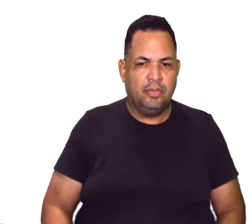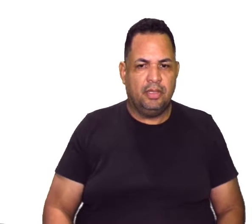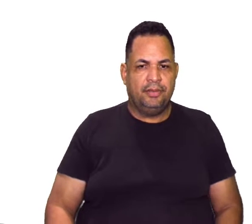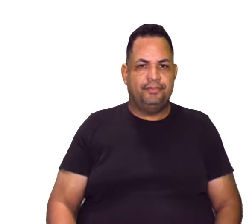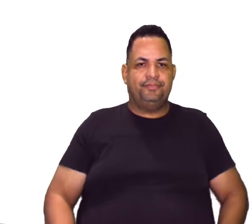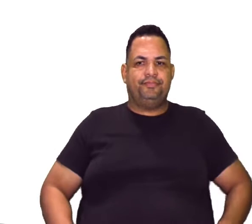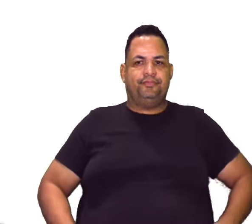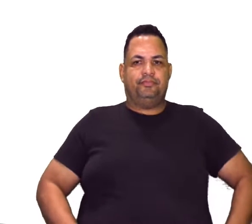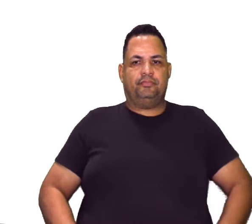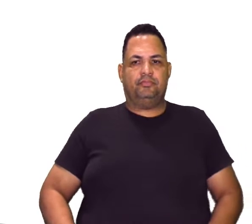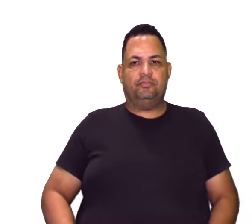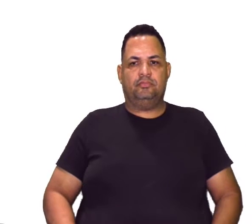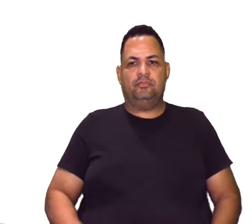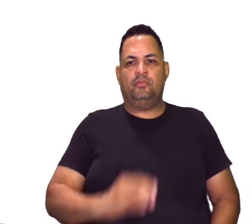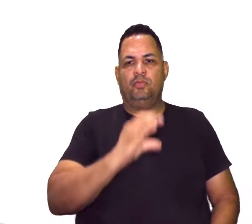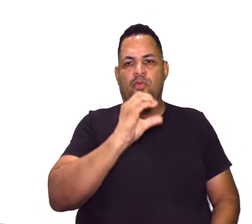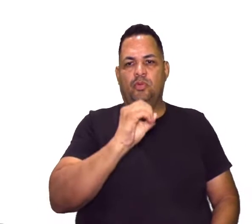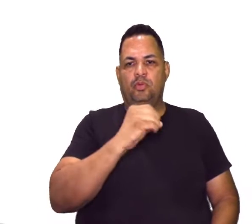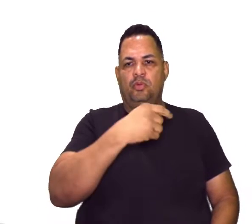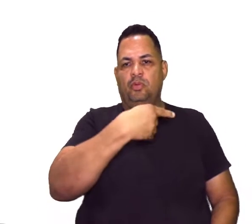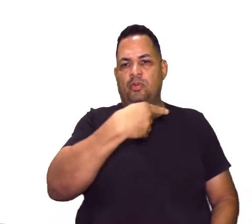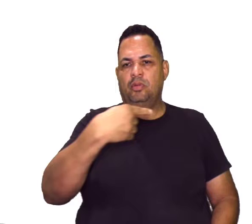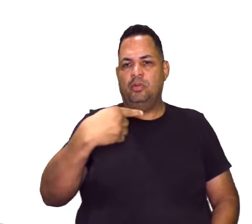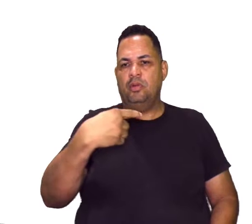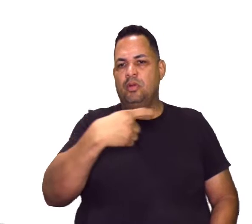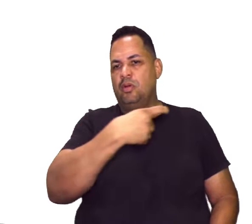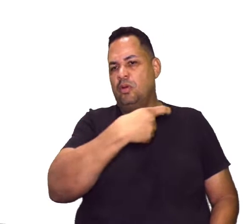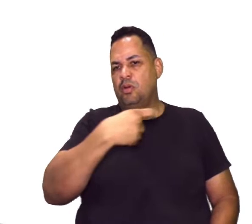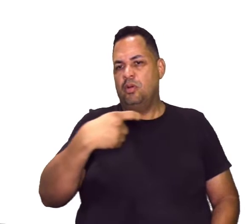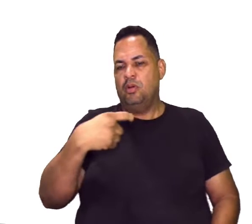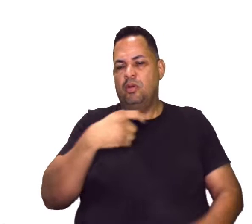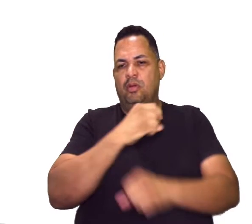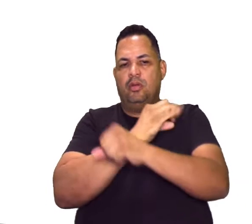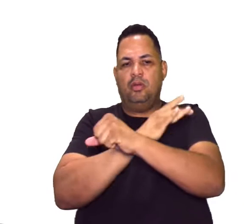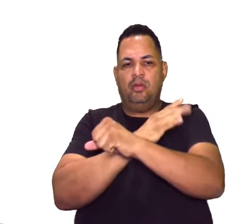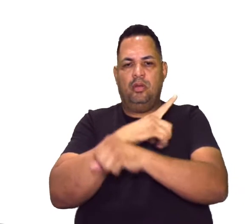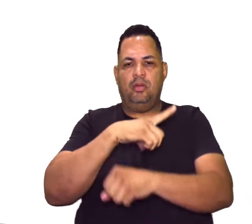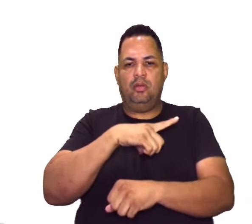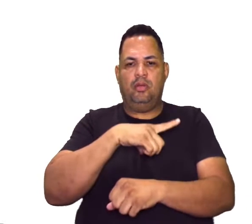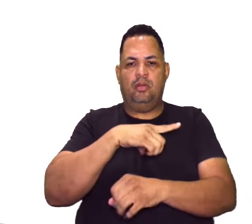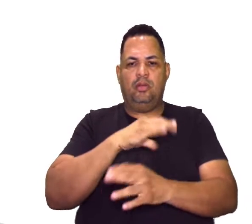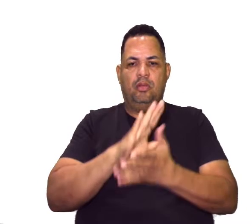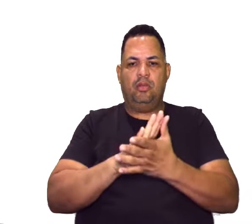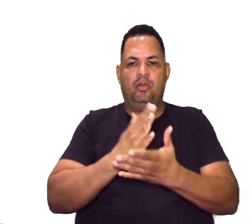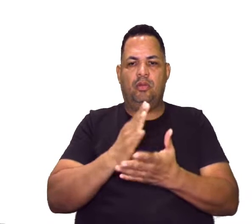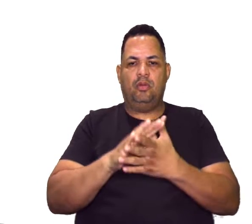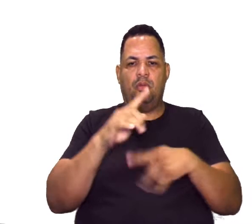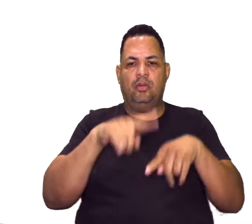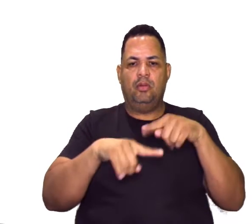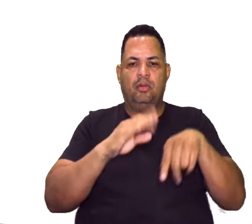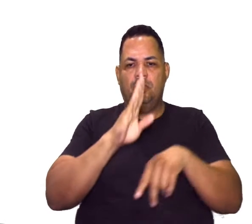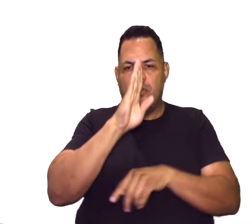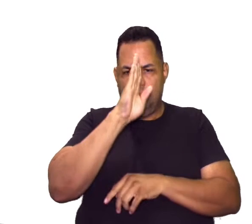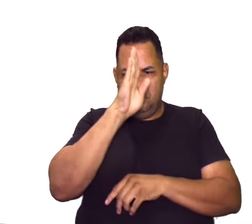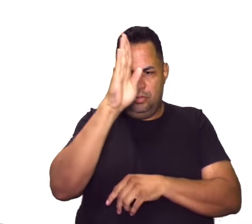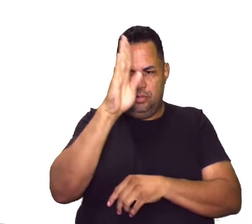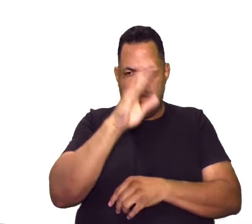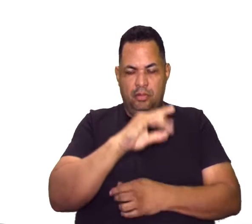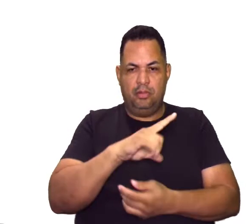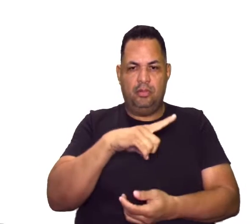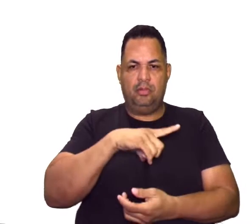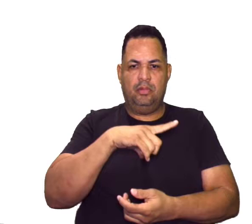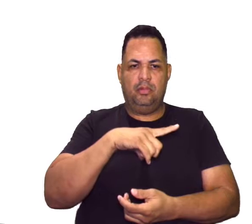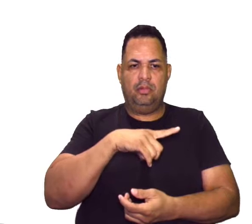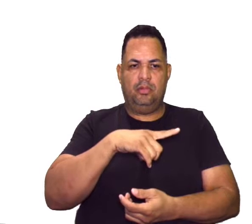vamos ter 2 elementos químicos, nós passaremos a ter 3. Teremos sim um elemento central. Por